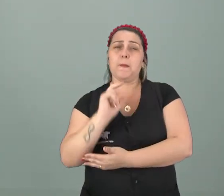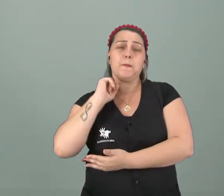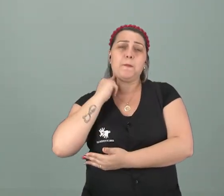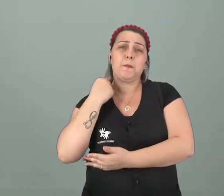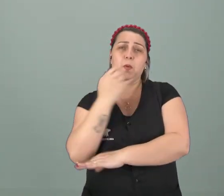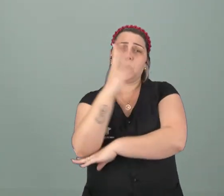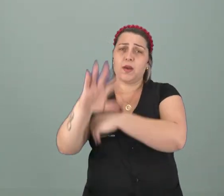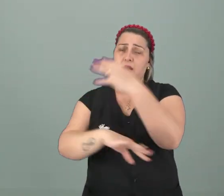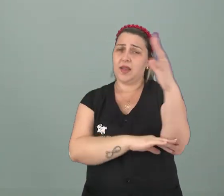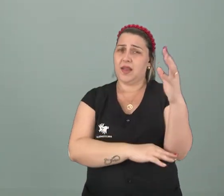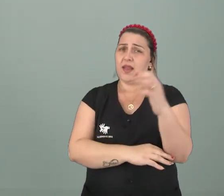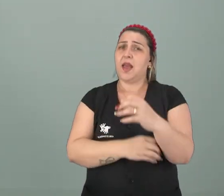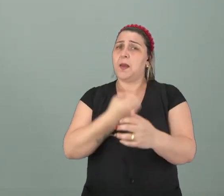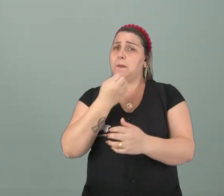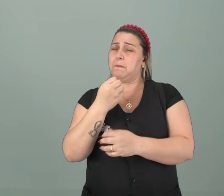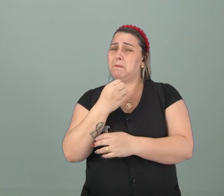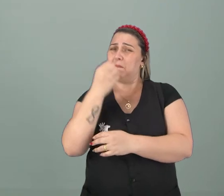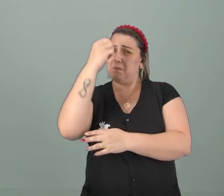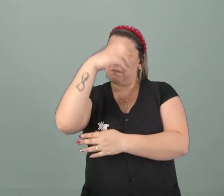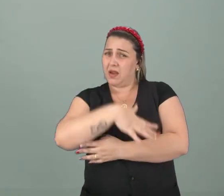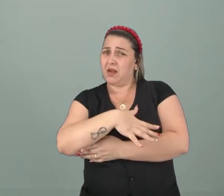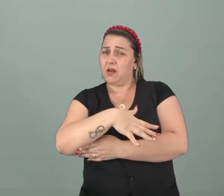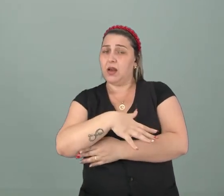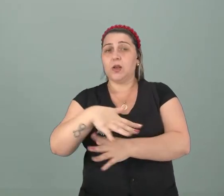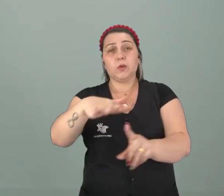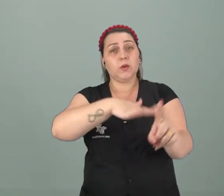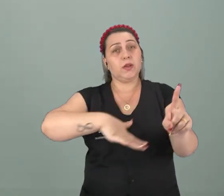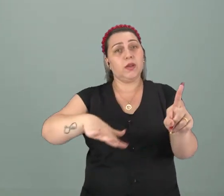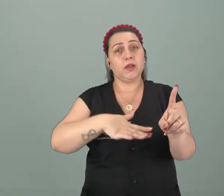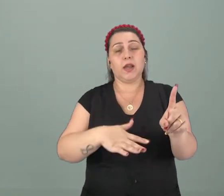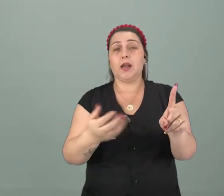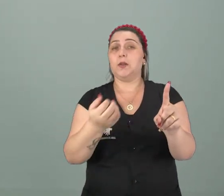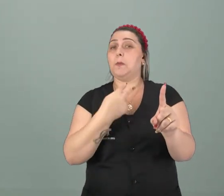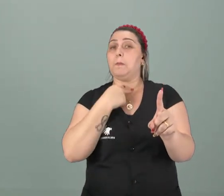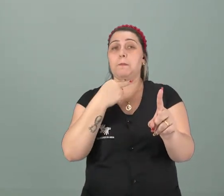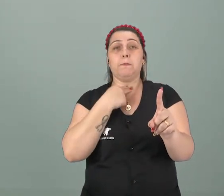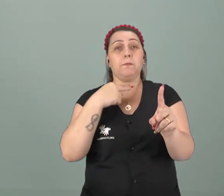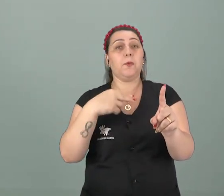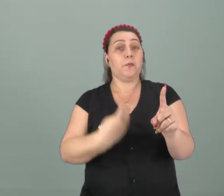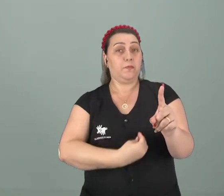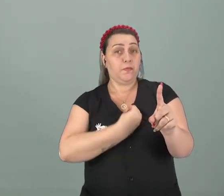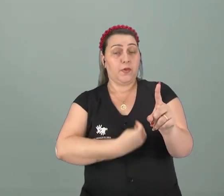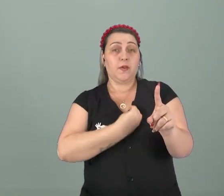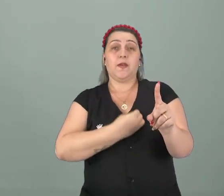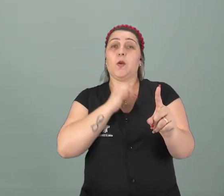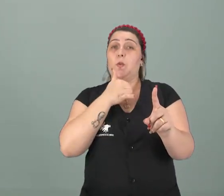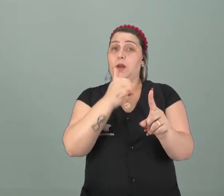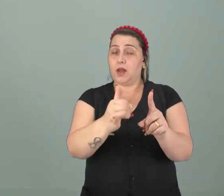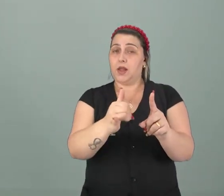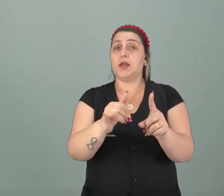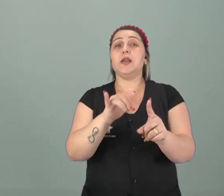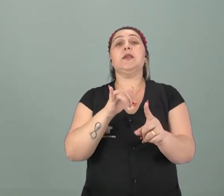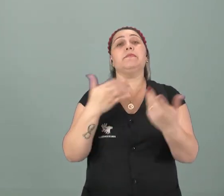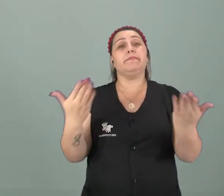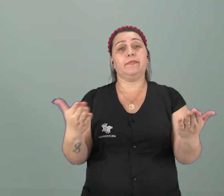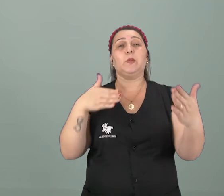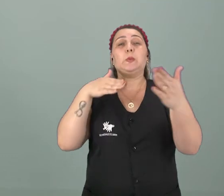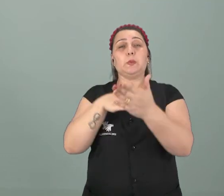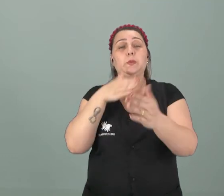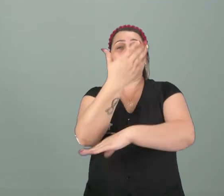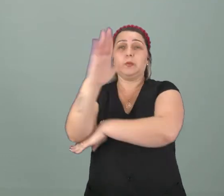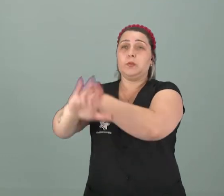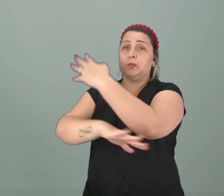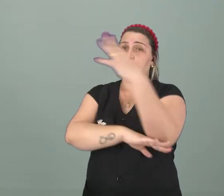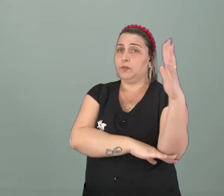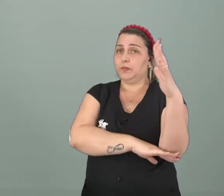o meio ambiente é um mal necessário? Porque nenhuma sociedade vai viver sem energia elétrica, né? E se todo processo que produz energia elétrica impacta o meio